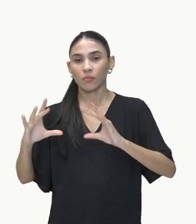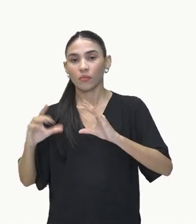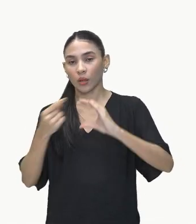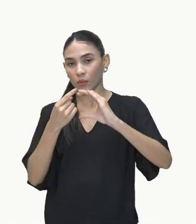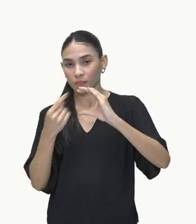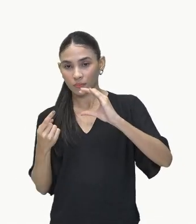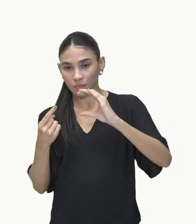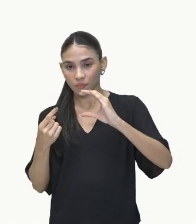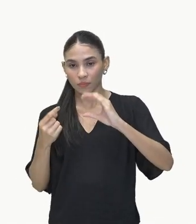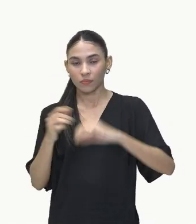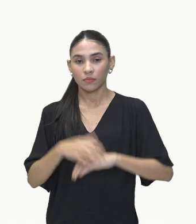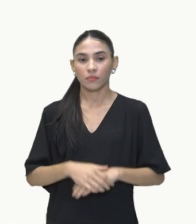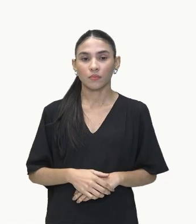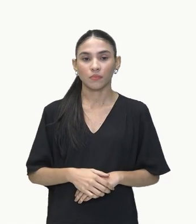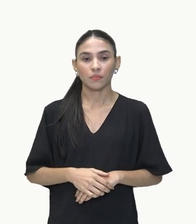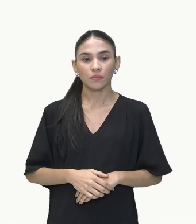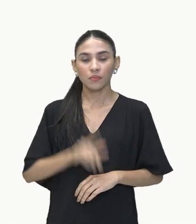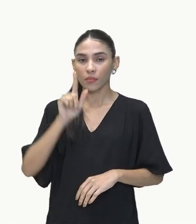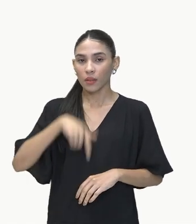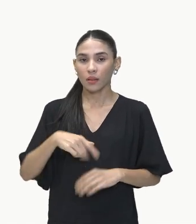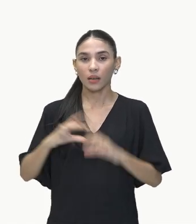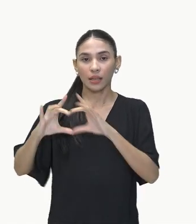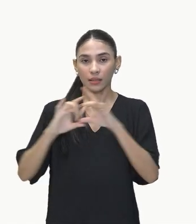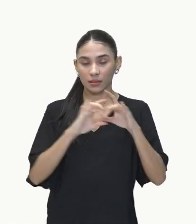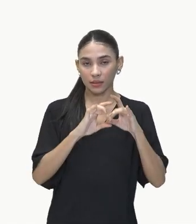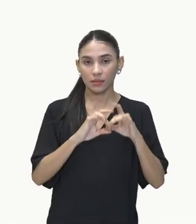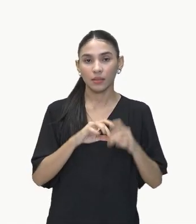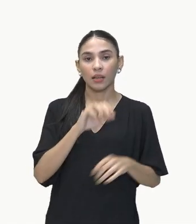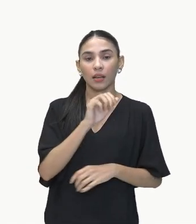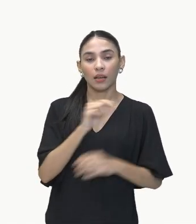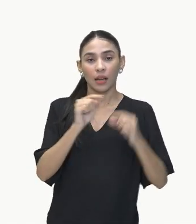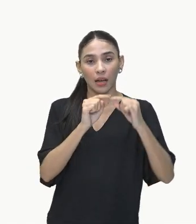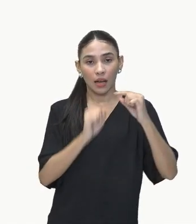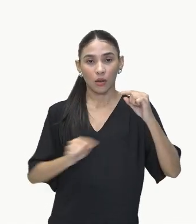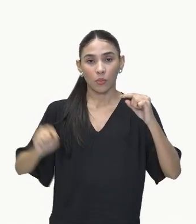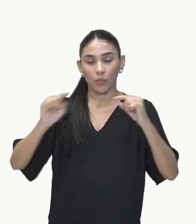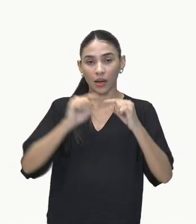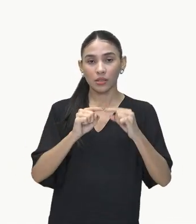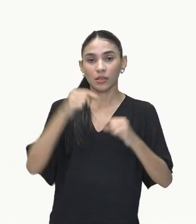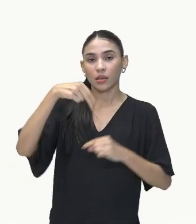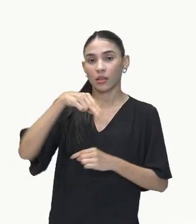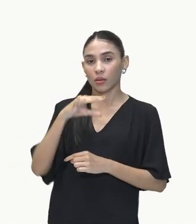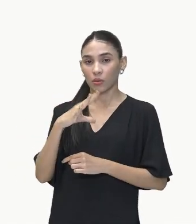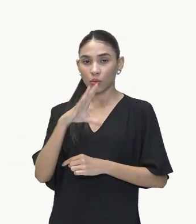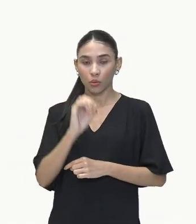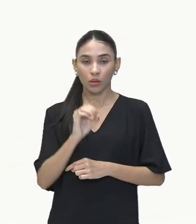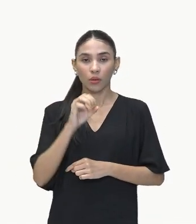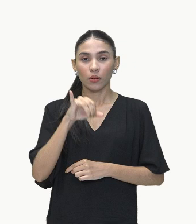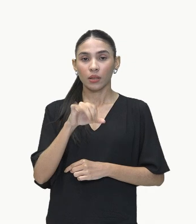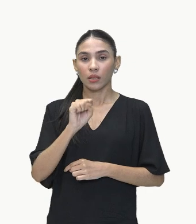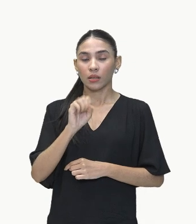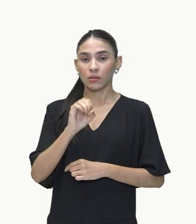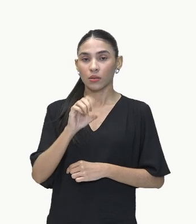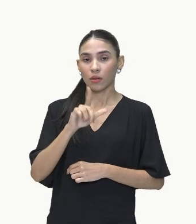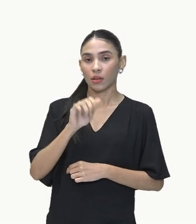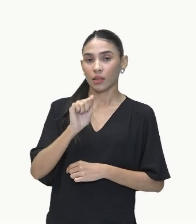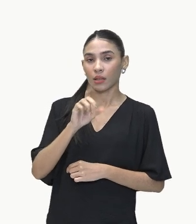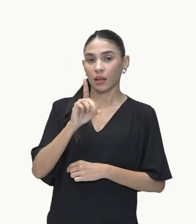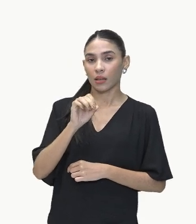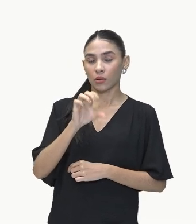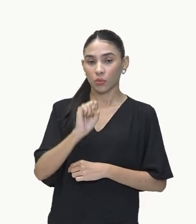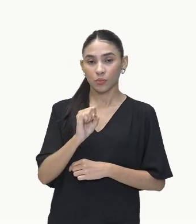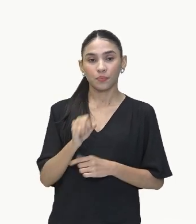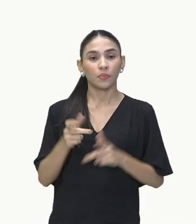né? Uma ligação covalente. É uma cadeia aromática com núcleos isolados. Nesse caso aqui, uma cadeia aromática